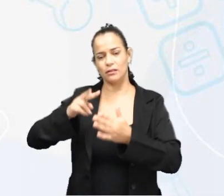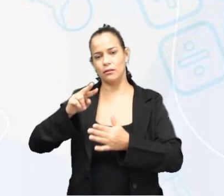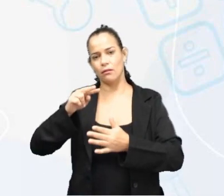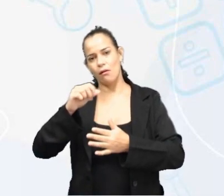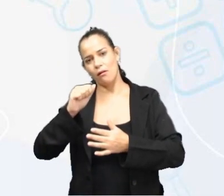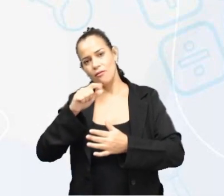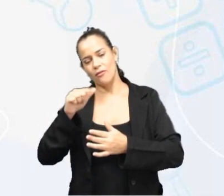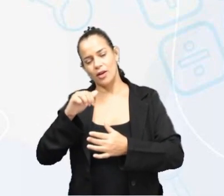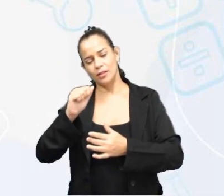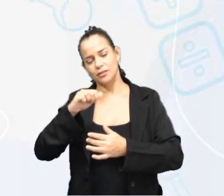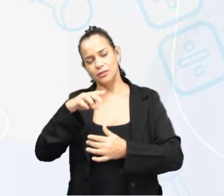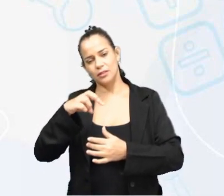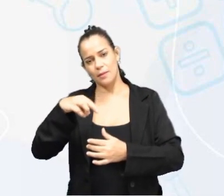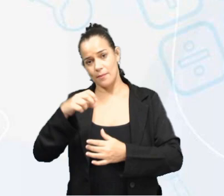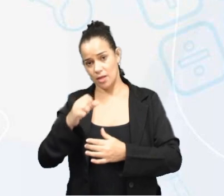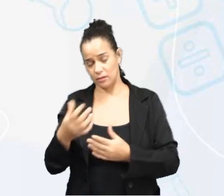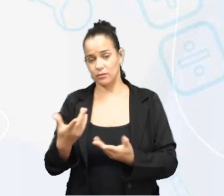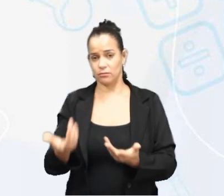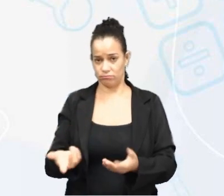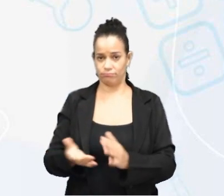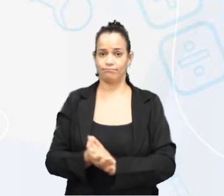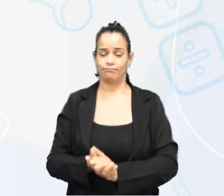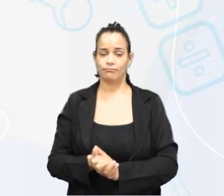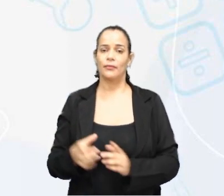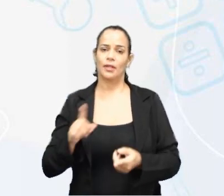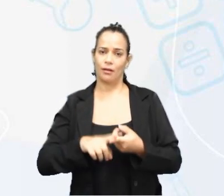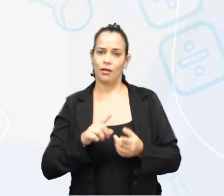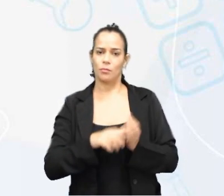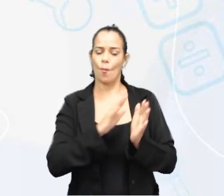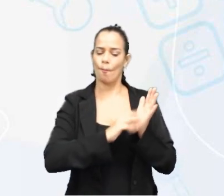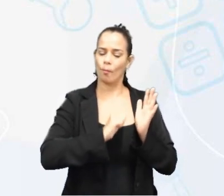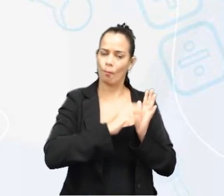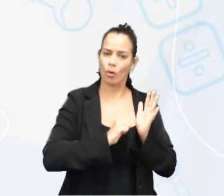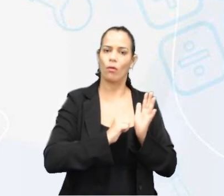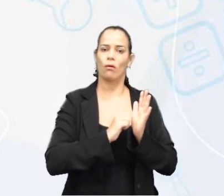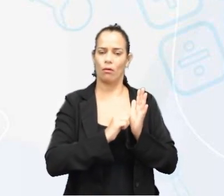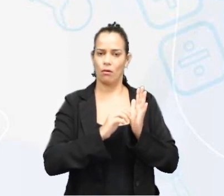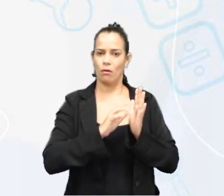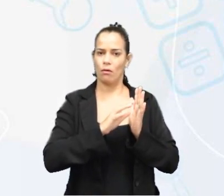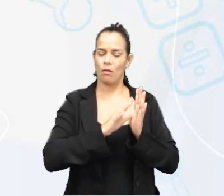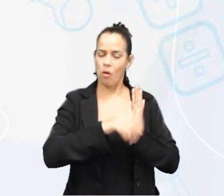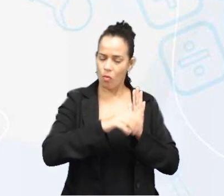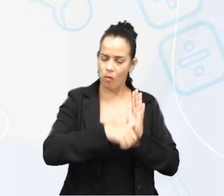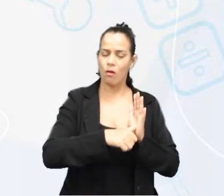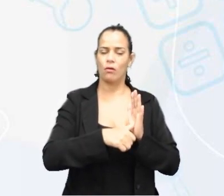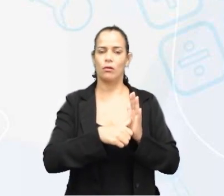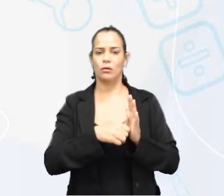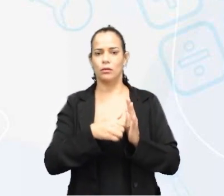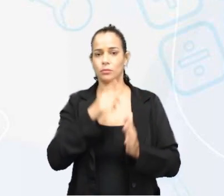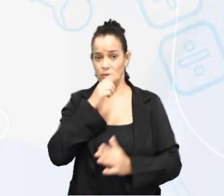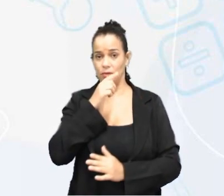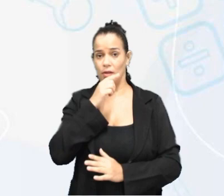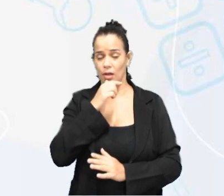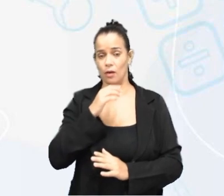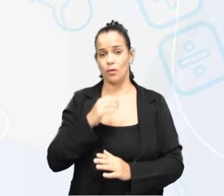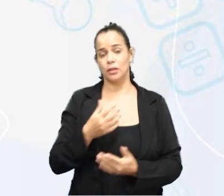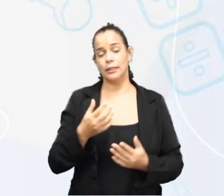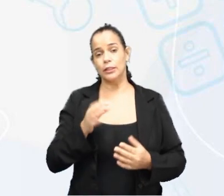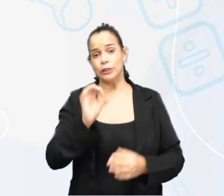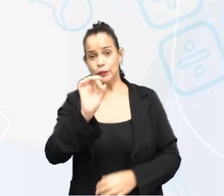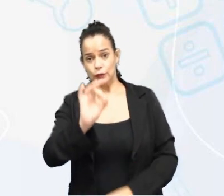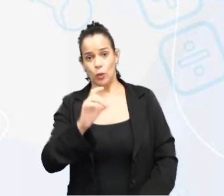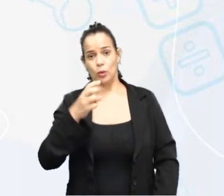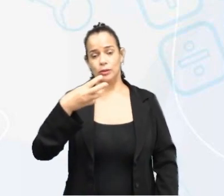redes de distribuição e ligações clandestinas. E terceiro, no Brasil apenas 39% do